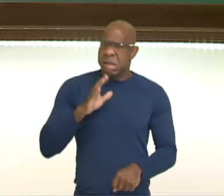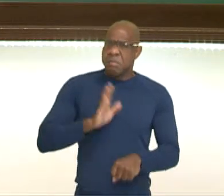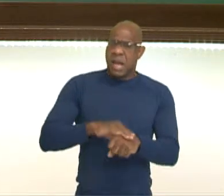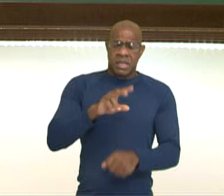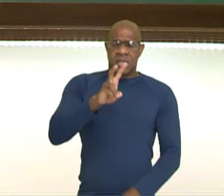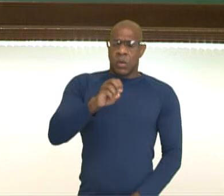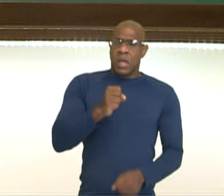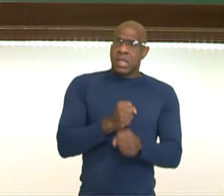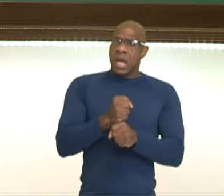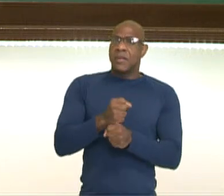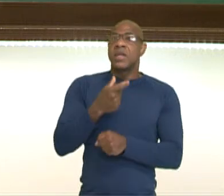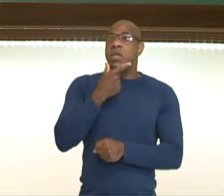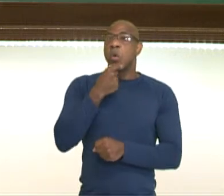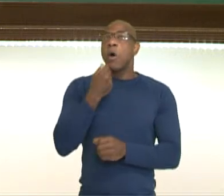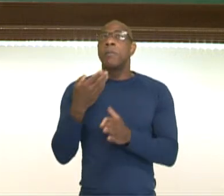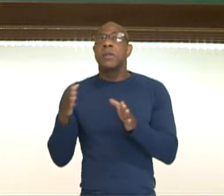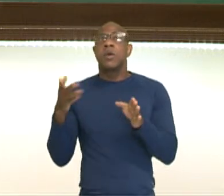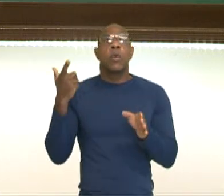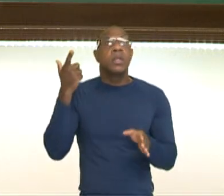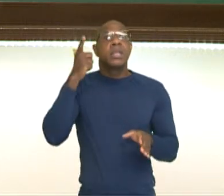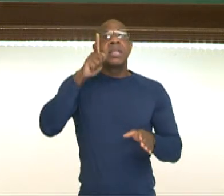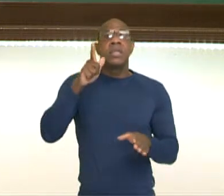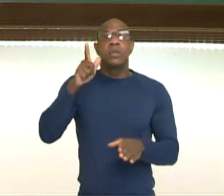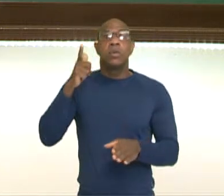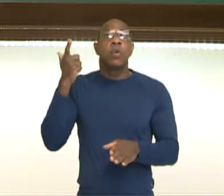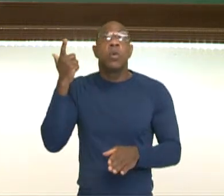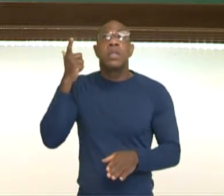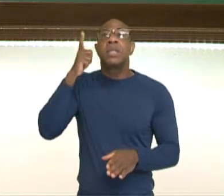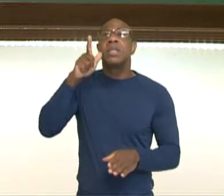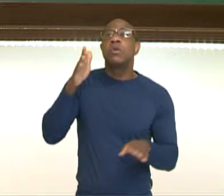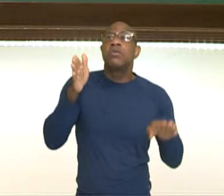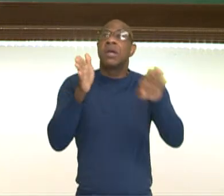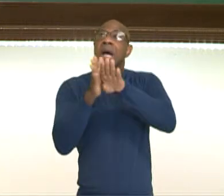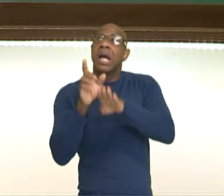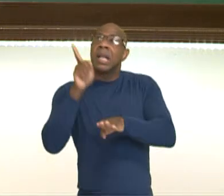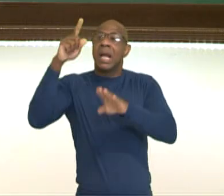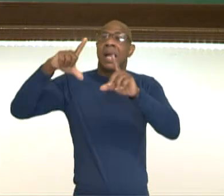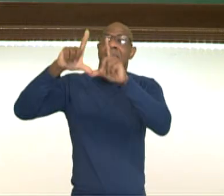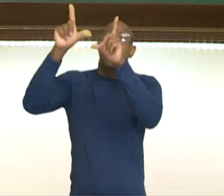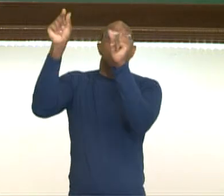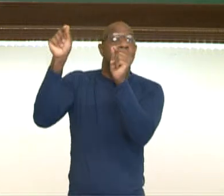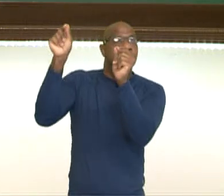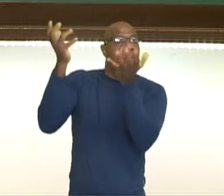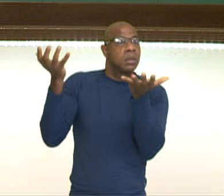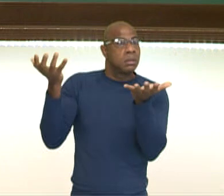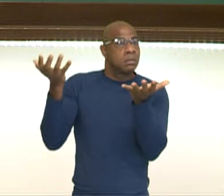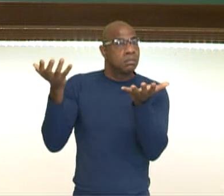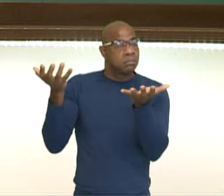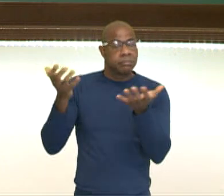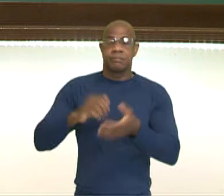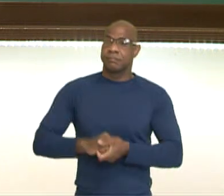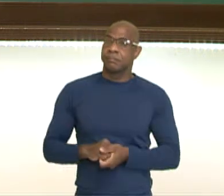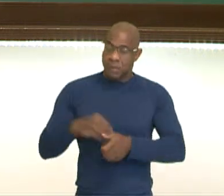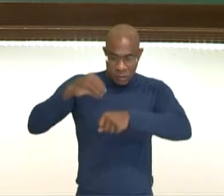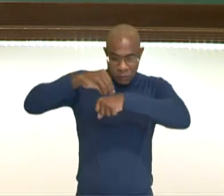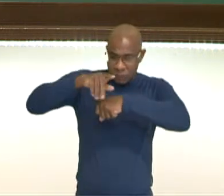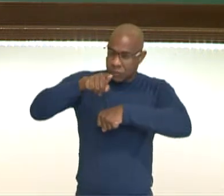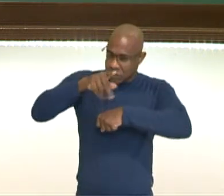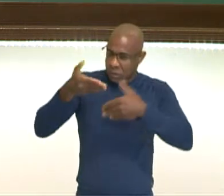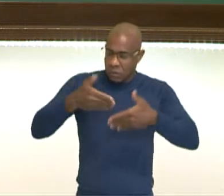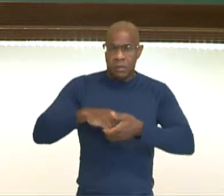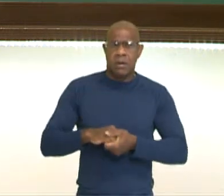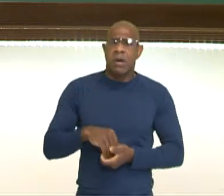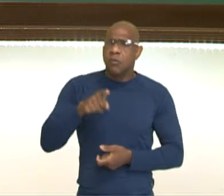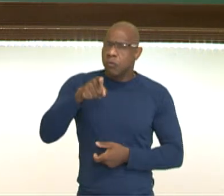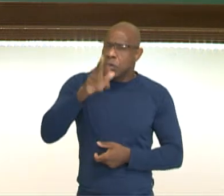é testada no espaço e trazida para cá, em vários segmentos da tecnologia. Vou te dar uma dica. Você